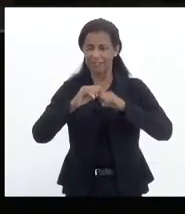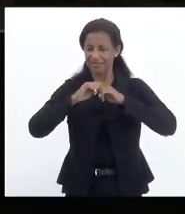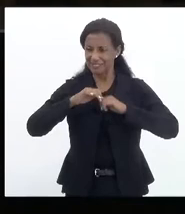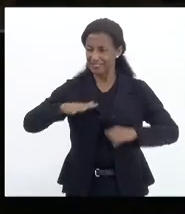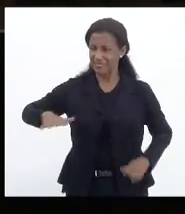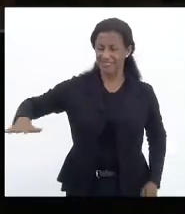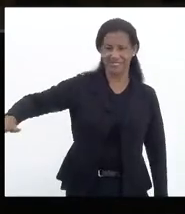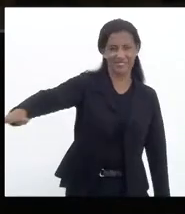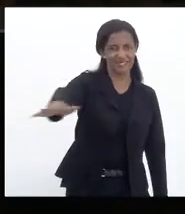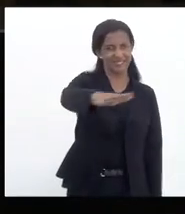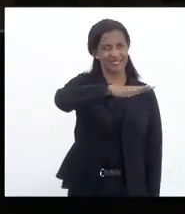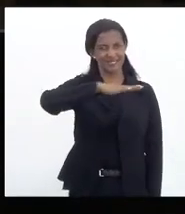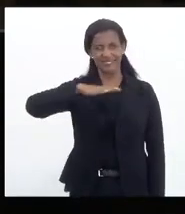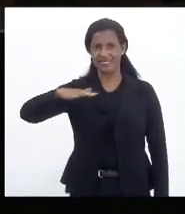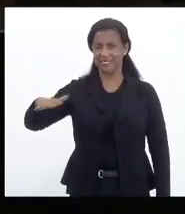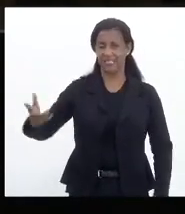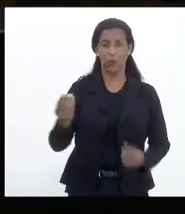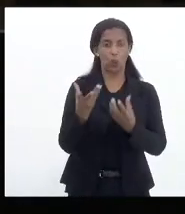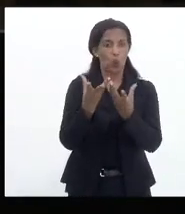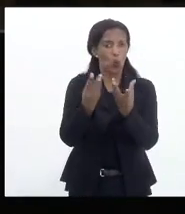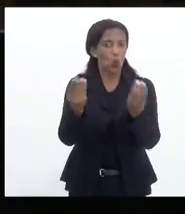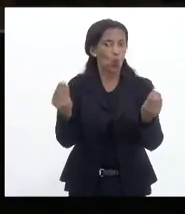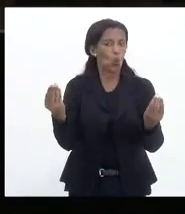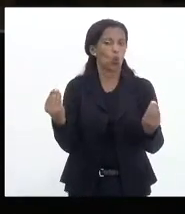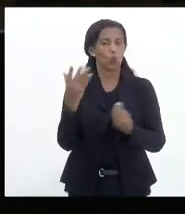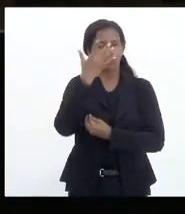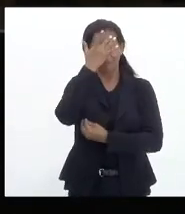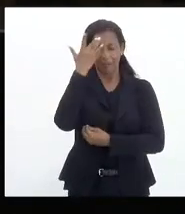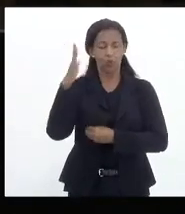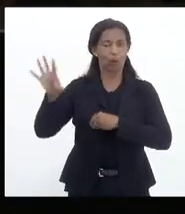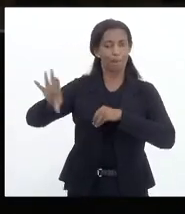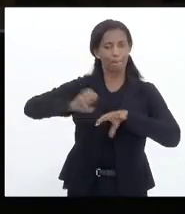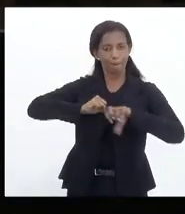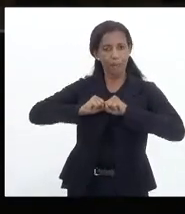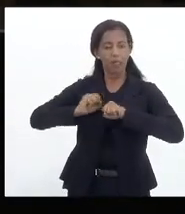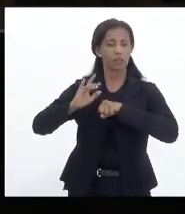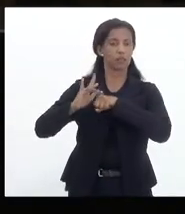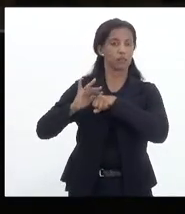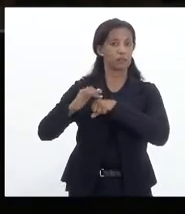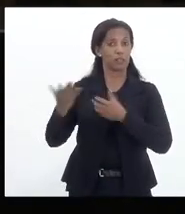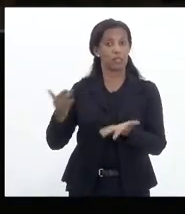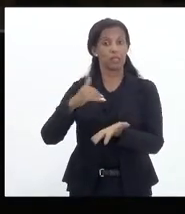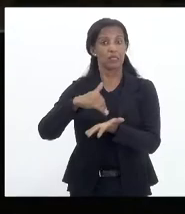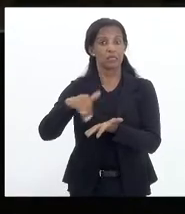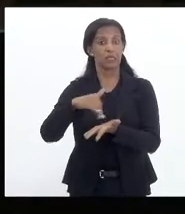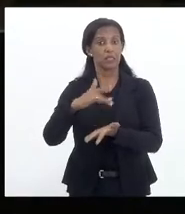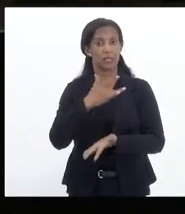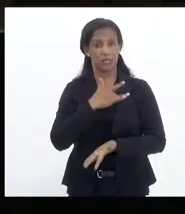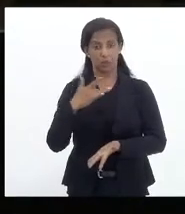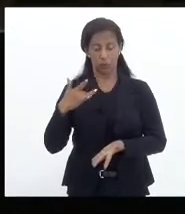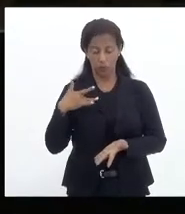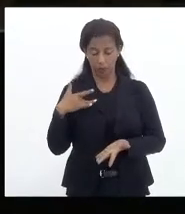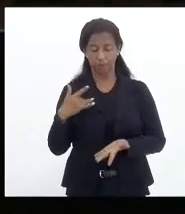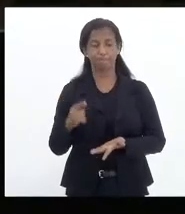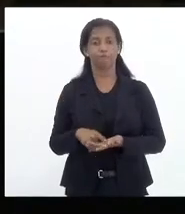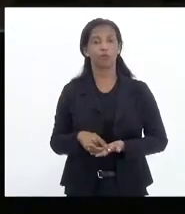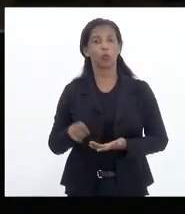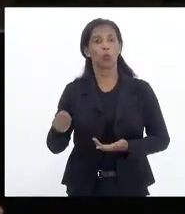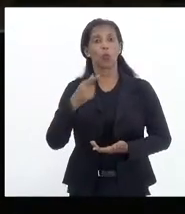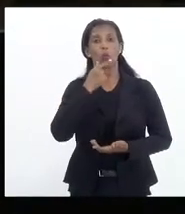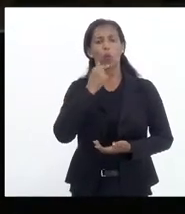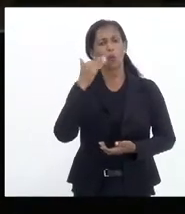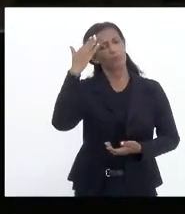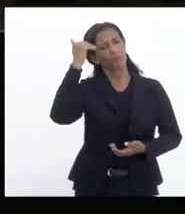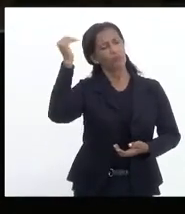oeste com uma abrangência muito grande tanto é que a própria Secretaria de Saúde o secretário Daniel Solange uma